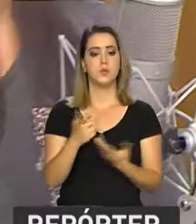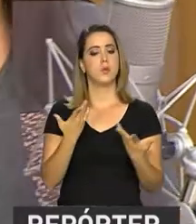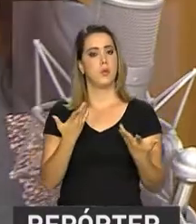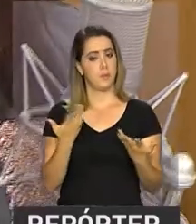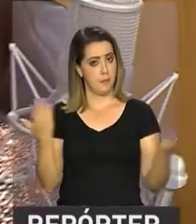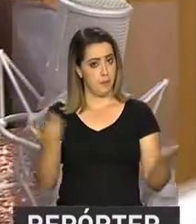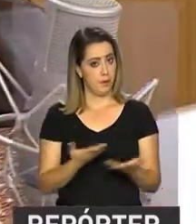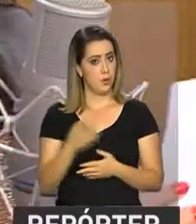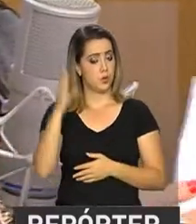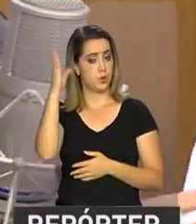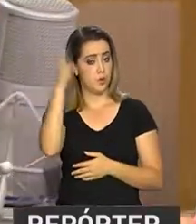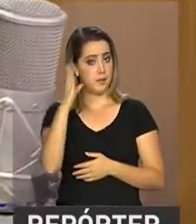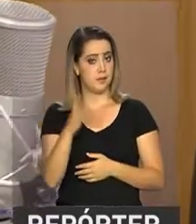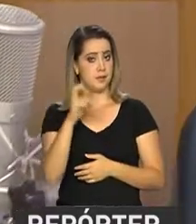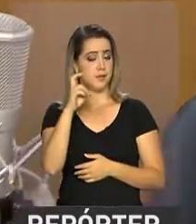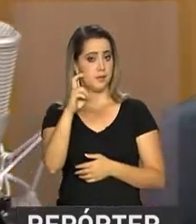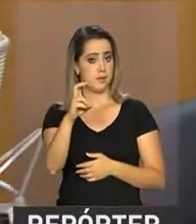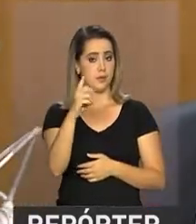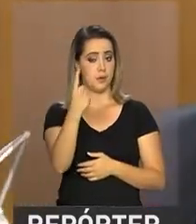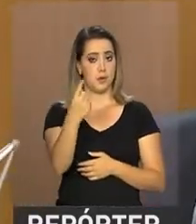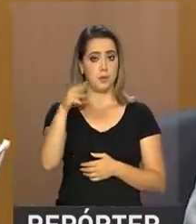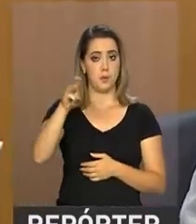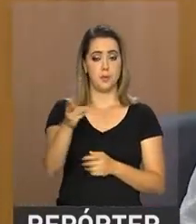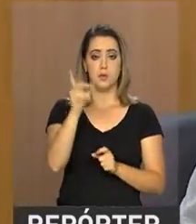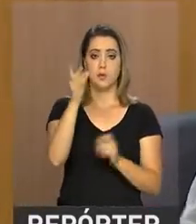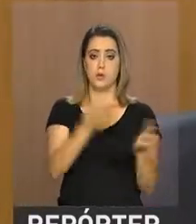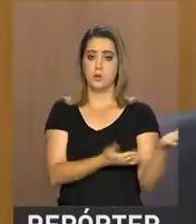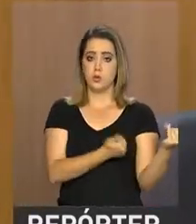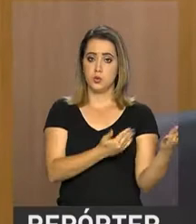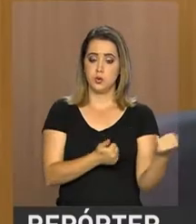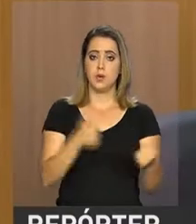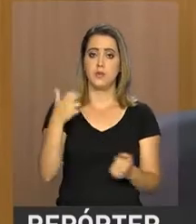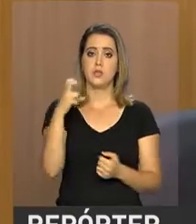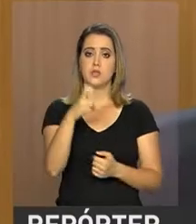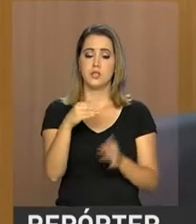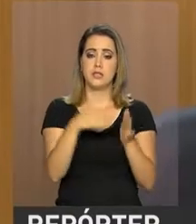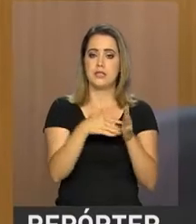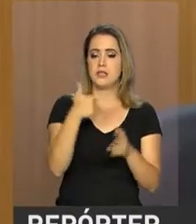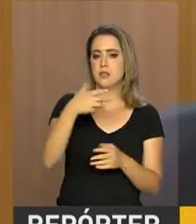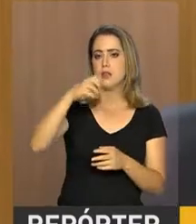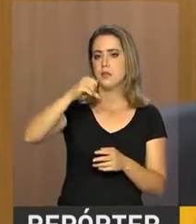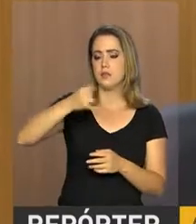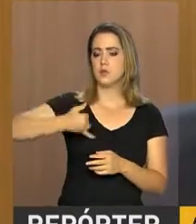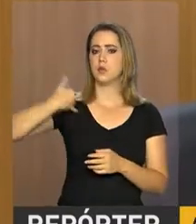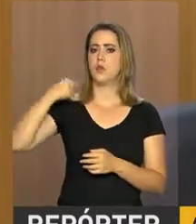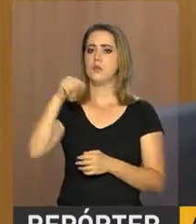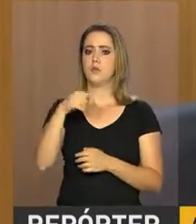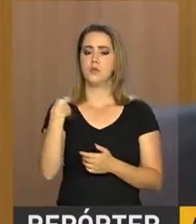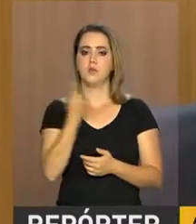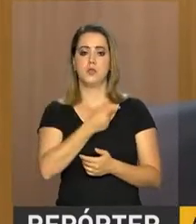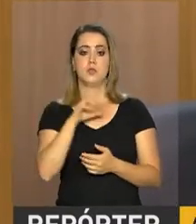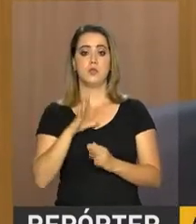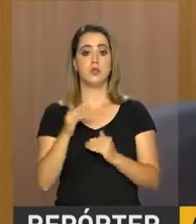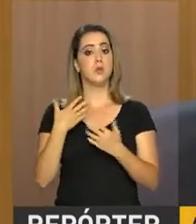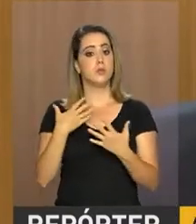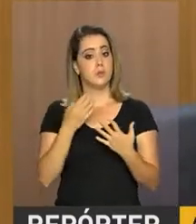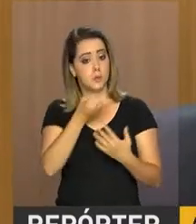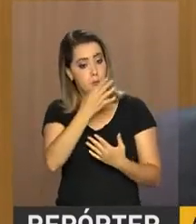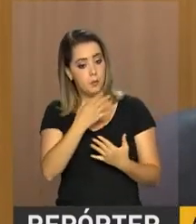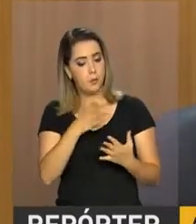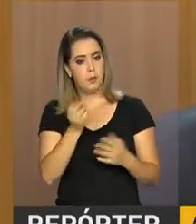possui 51 milhões de jovens de 15 a 29 anos nós vivemos o quê veja chama de bônus demográfico da